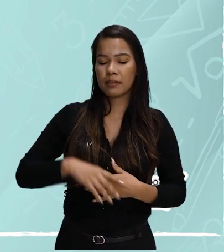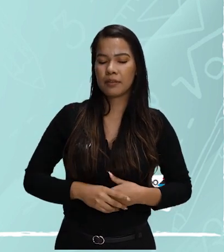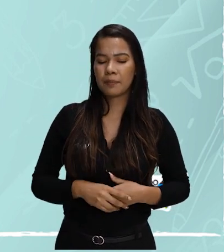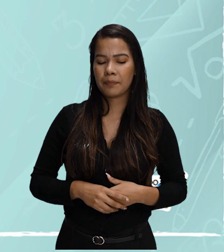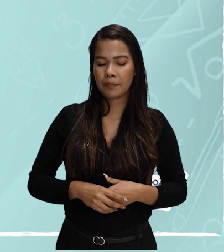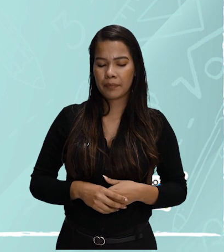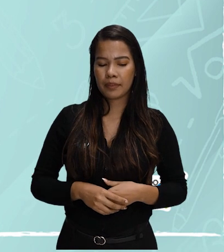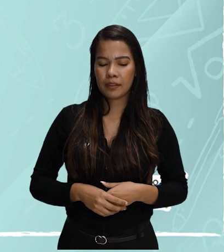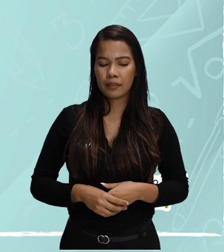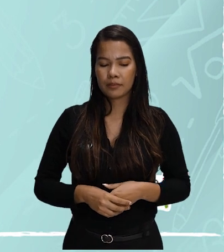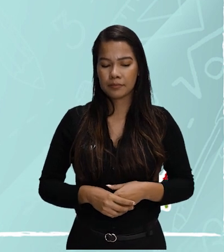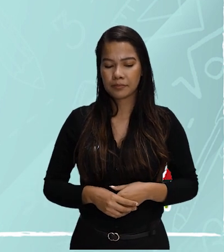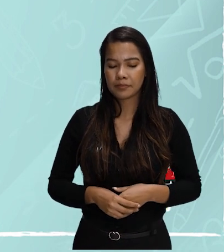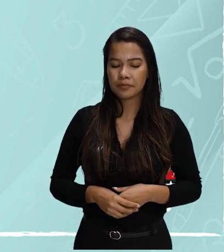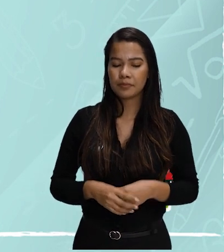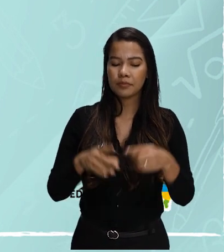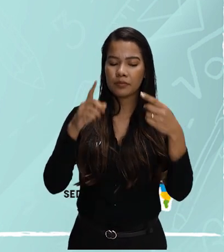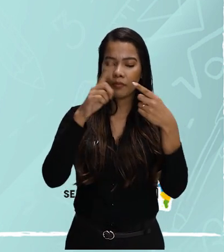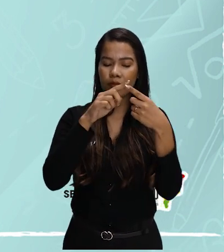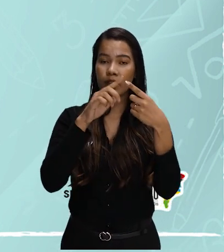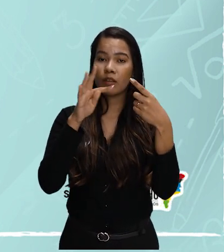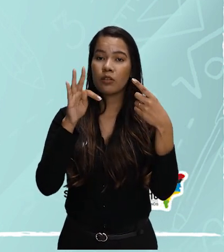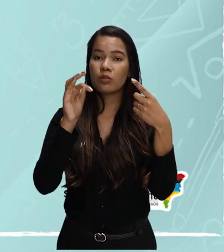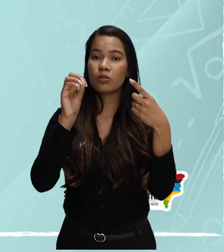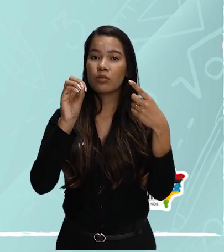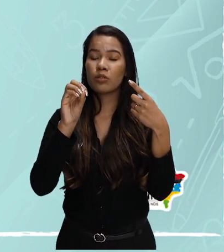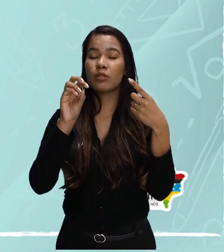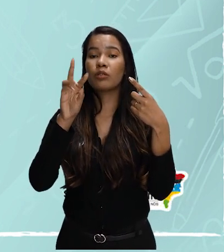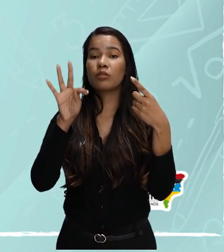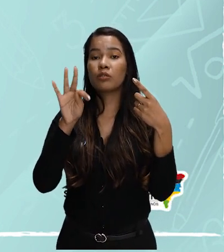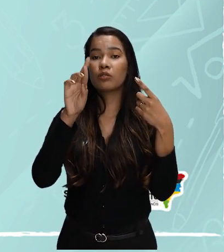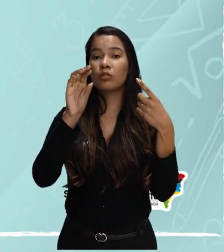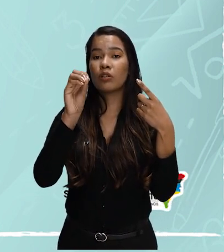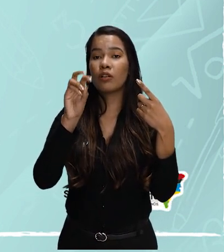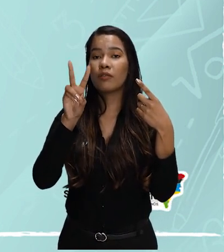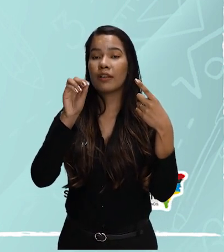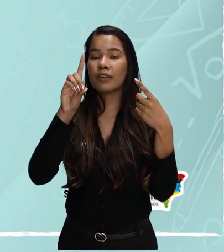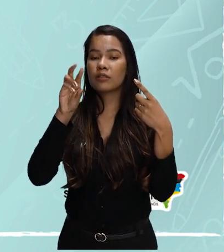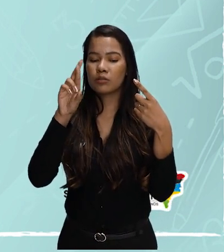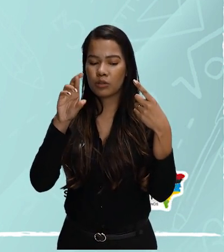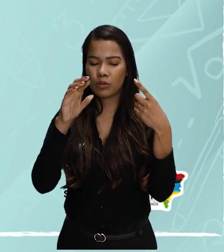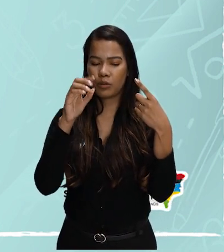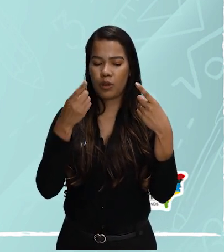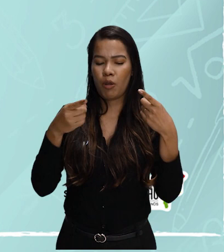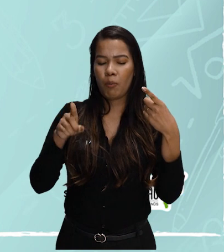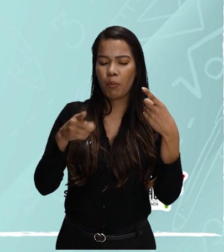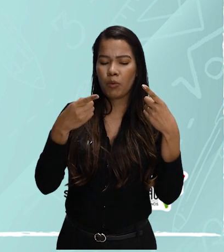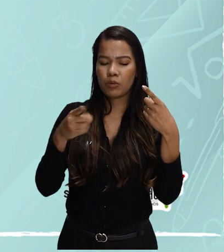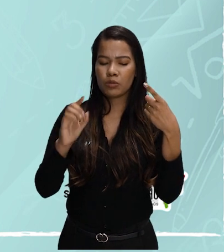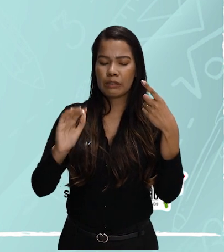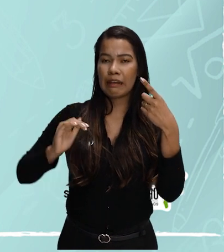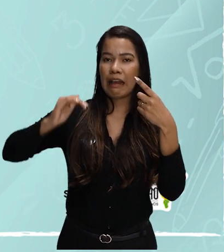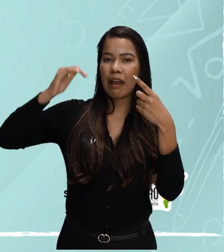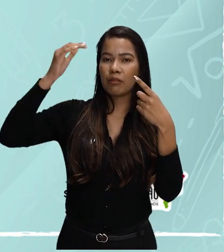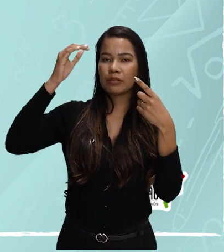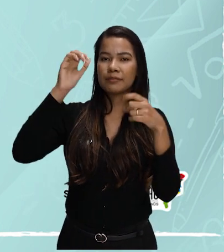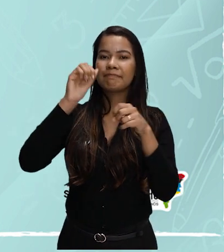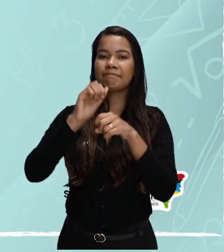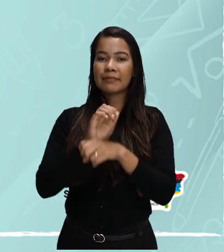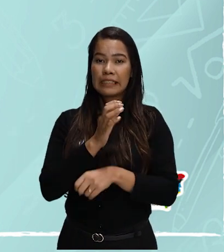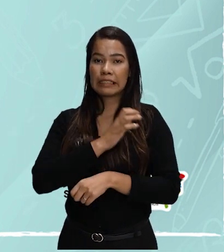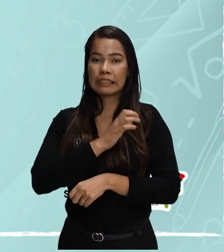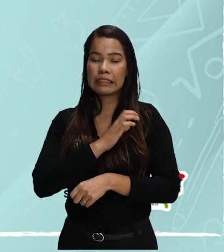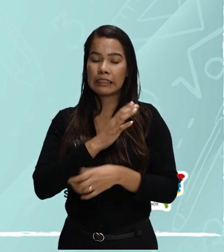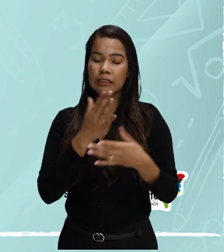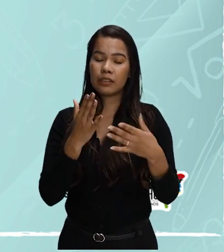trovador, segrel. O trovador era o músico da alta nobreza. O segrel era nobre também, mas de classe um pouco inferior. Então, dentro da